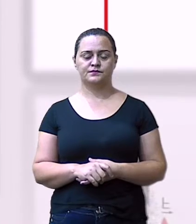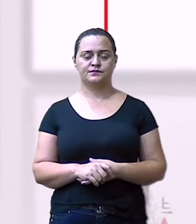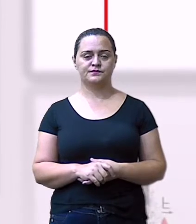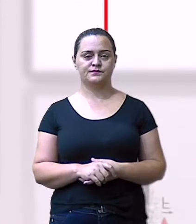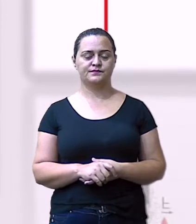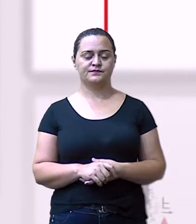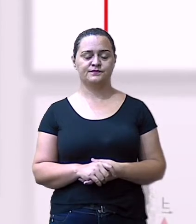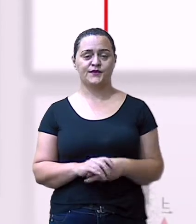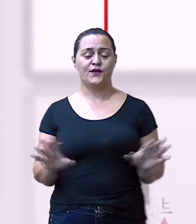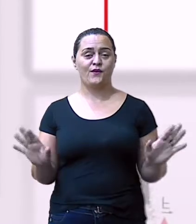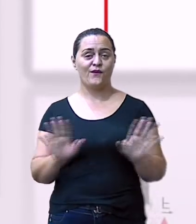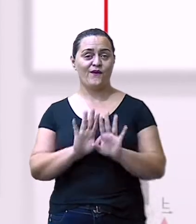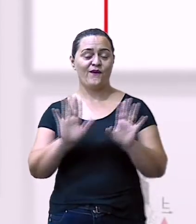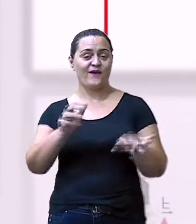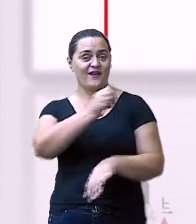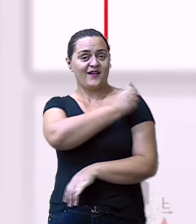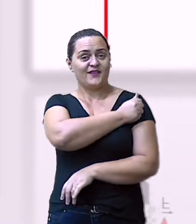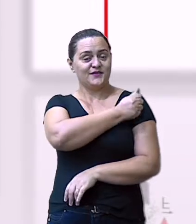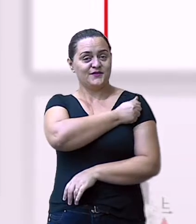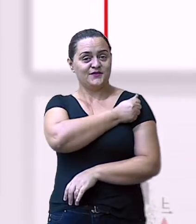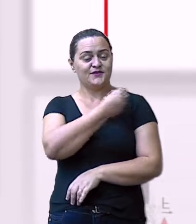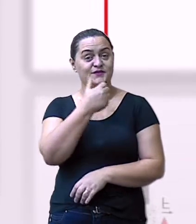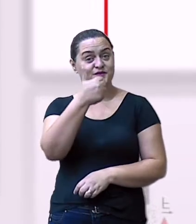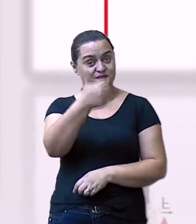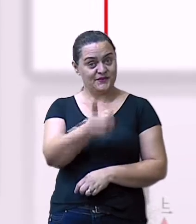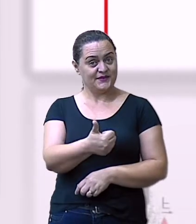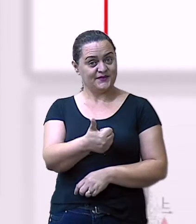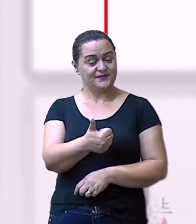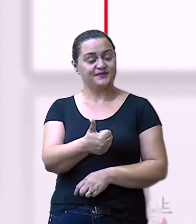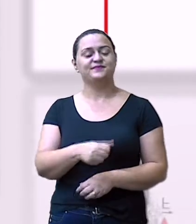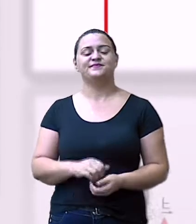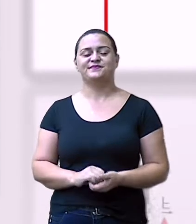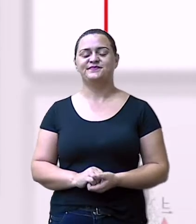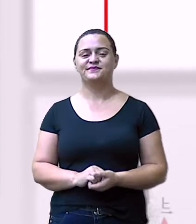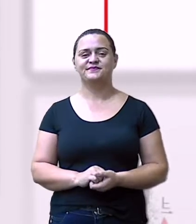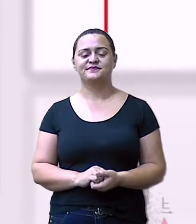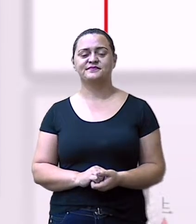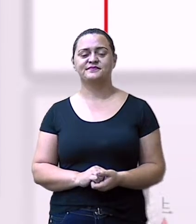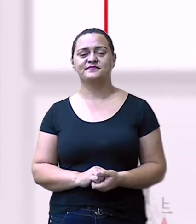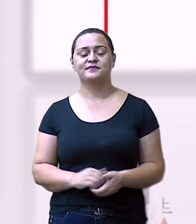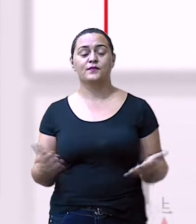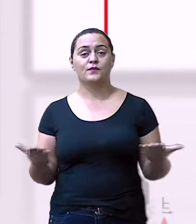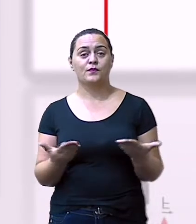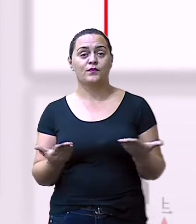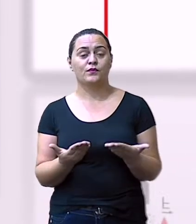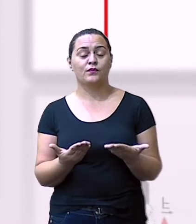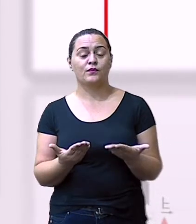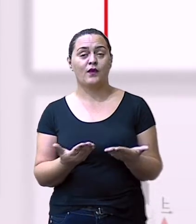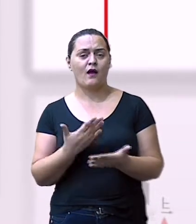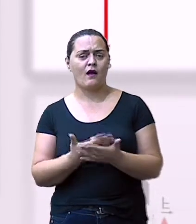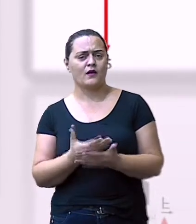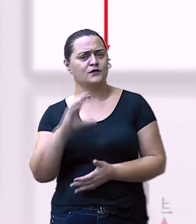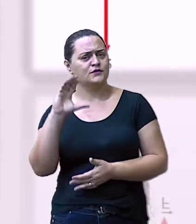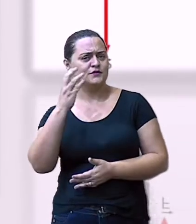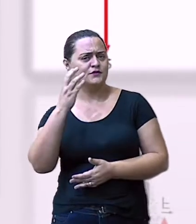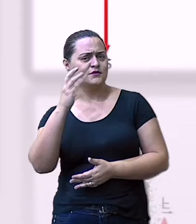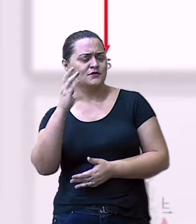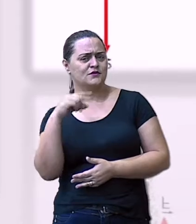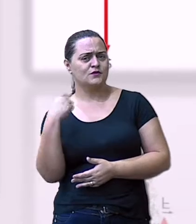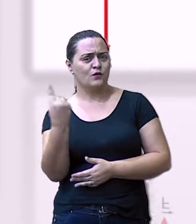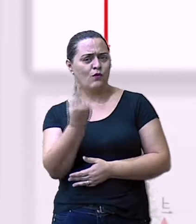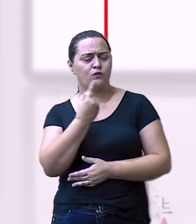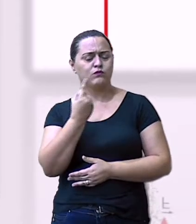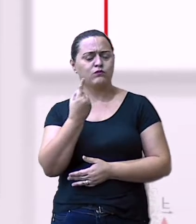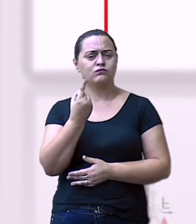Olá, estudantes! Como vocês estão? Espero que estejam bem. Hoje, em nossa aula de ciências, nós vamos falar um